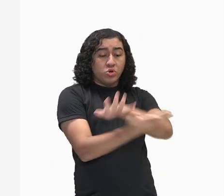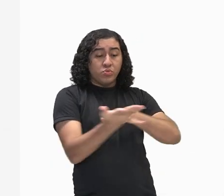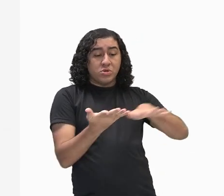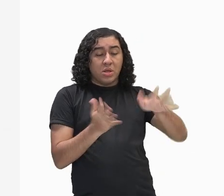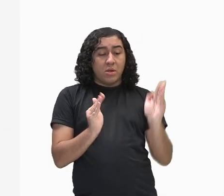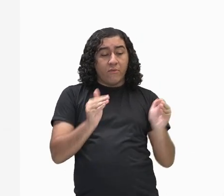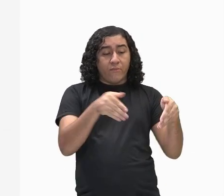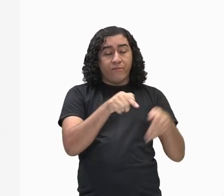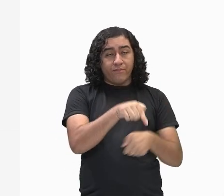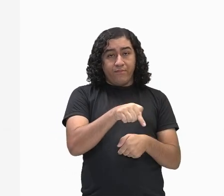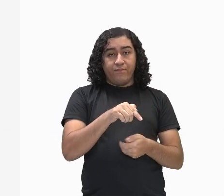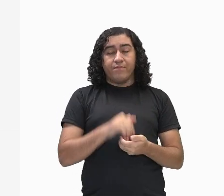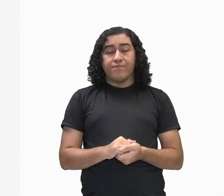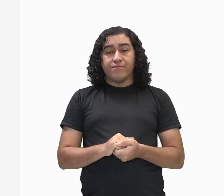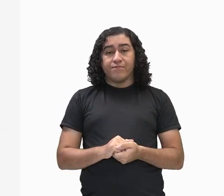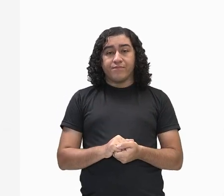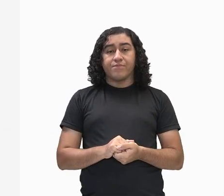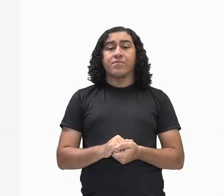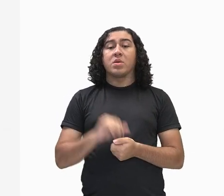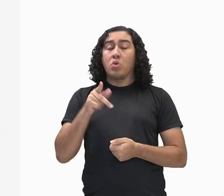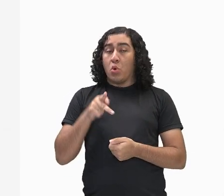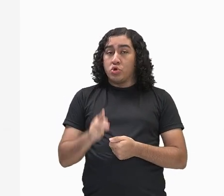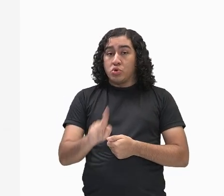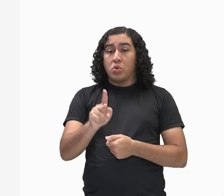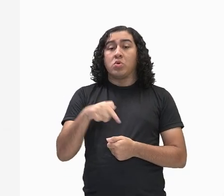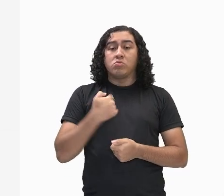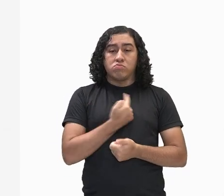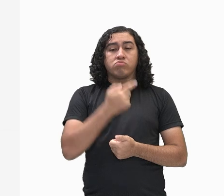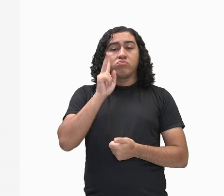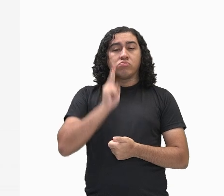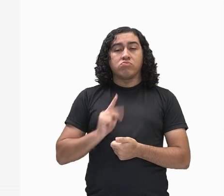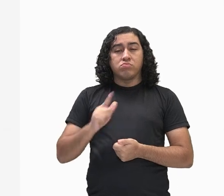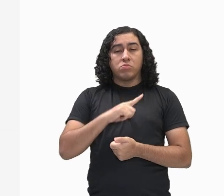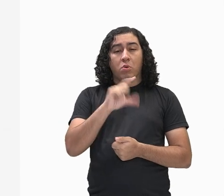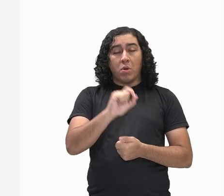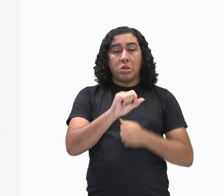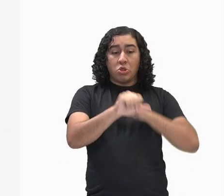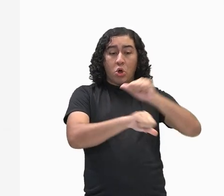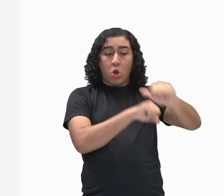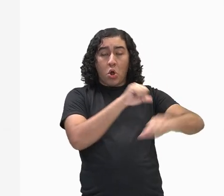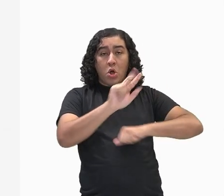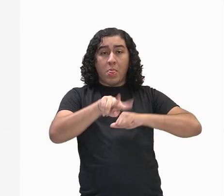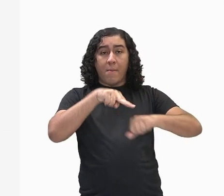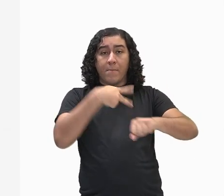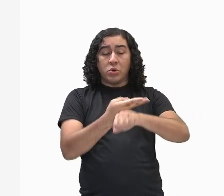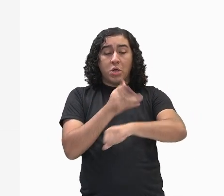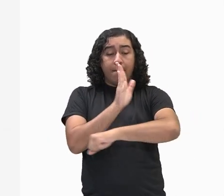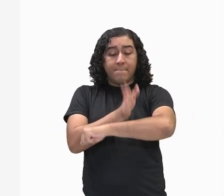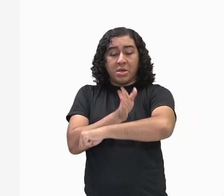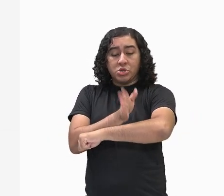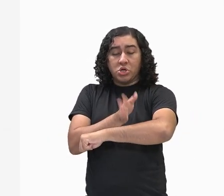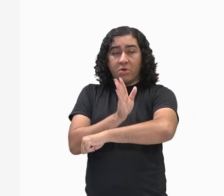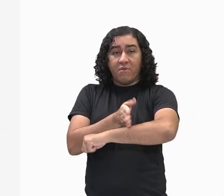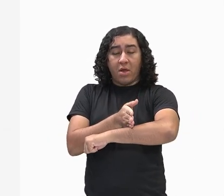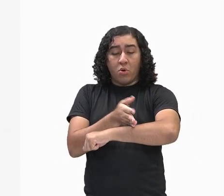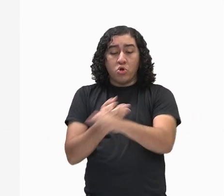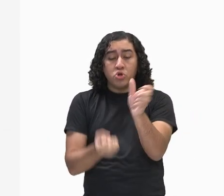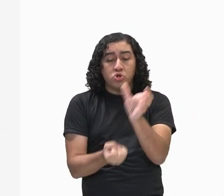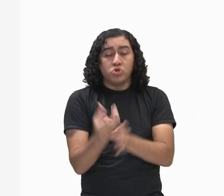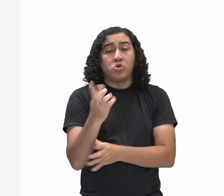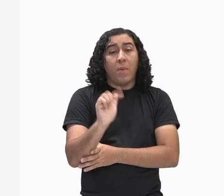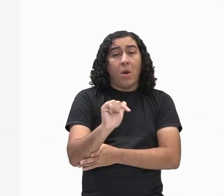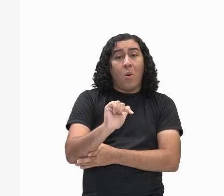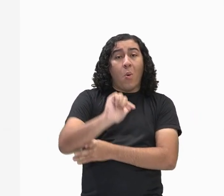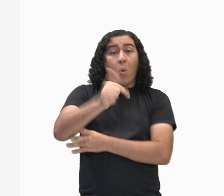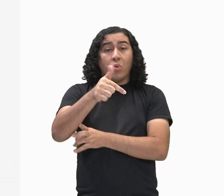Muito bem. Na continuação da nossa história, nós tivemos o período medieval, e aí surge uma